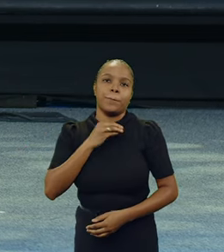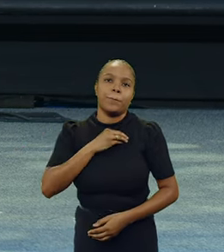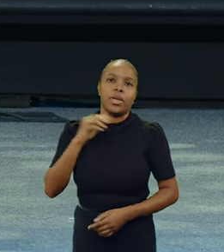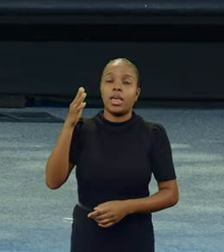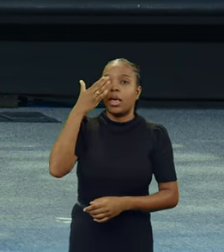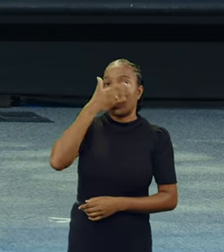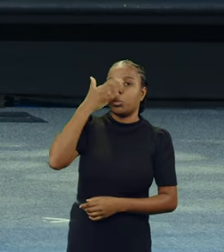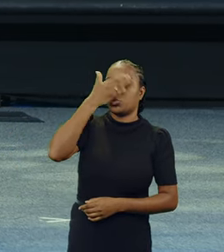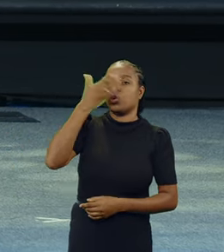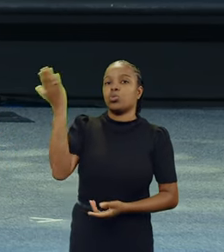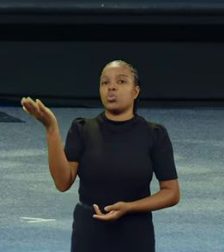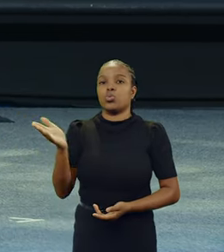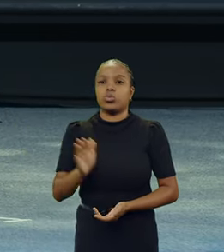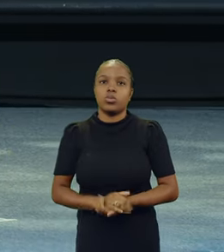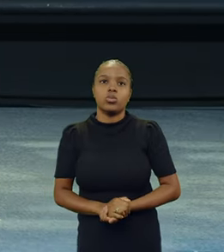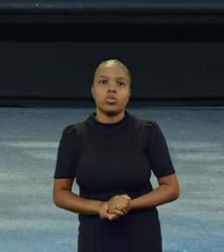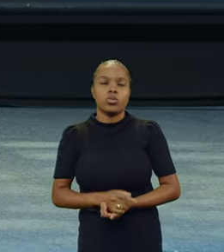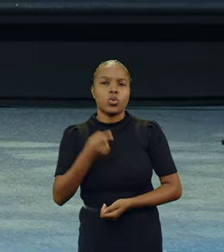Observa.